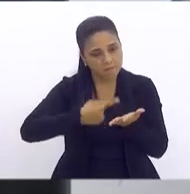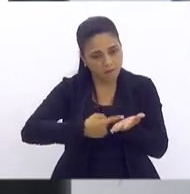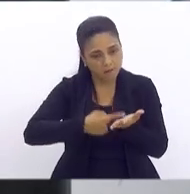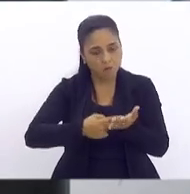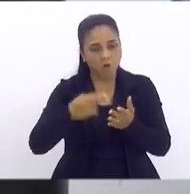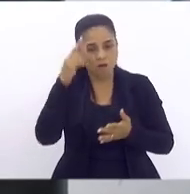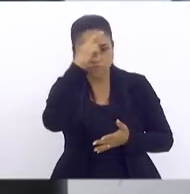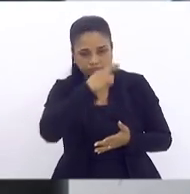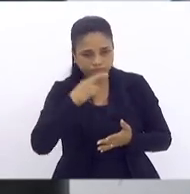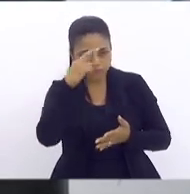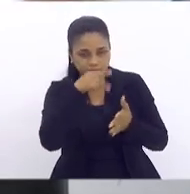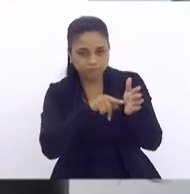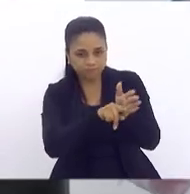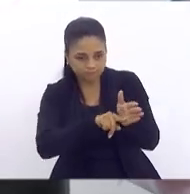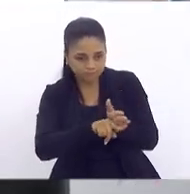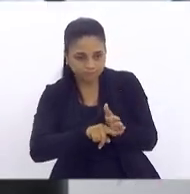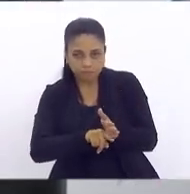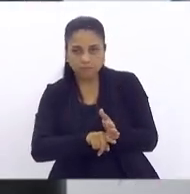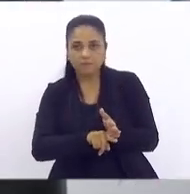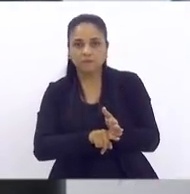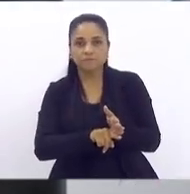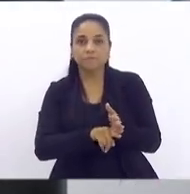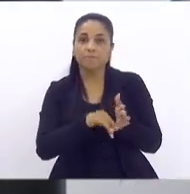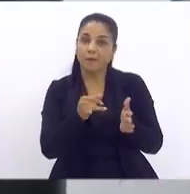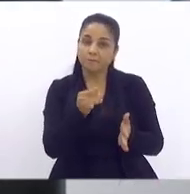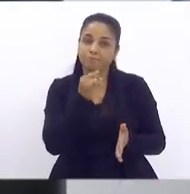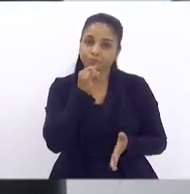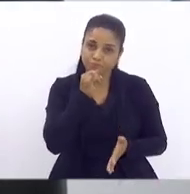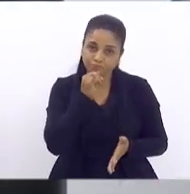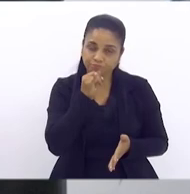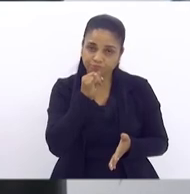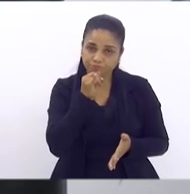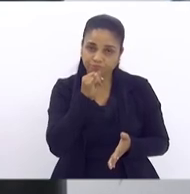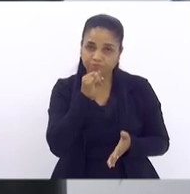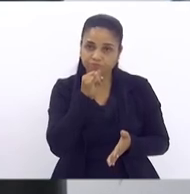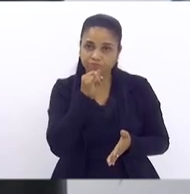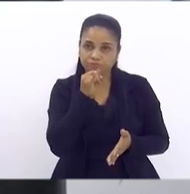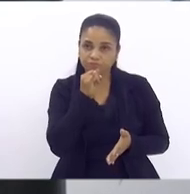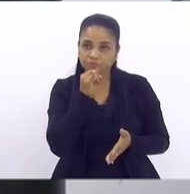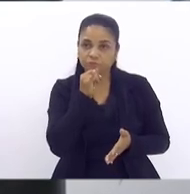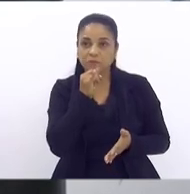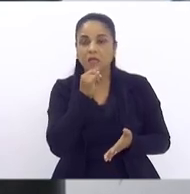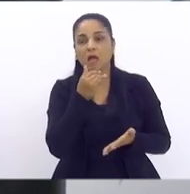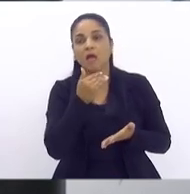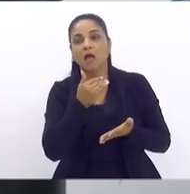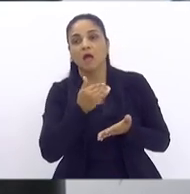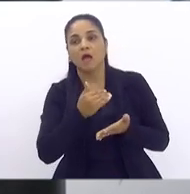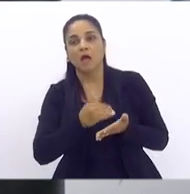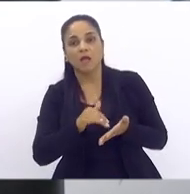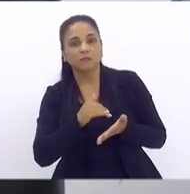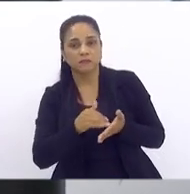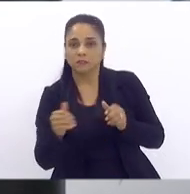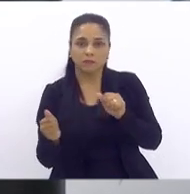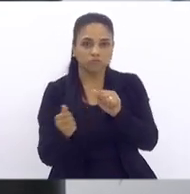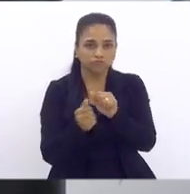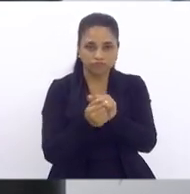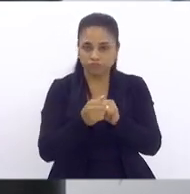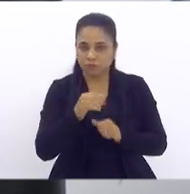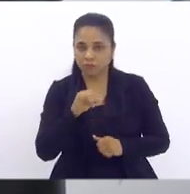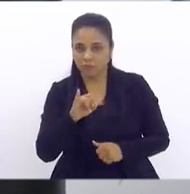vistoria, infelizmente, né? infelizmente porque a Assembleia Legislativa não foi em conjunto com a Marinha, como havia